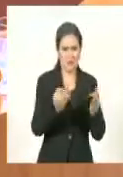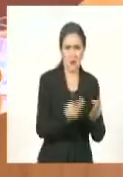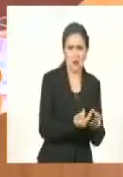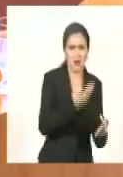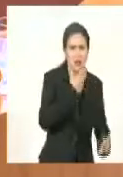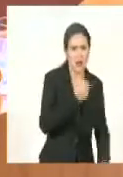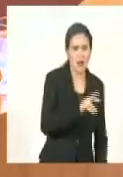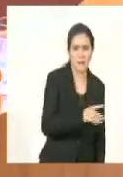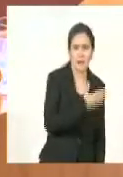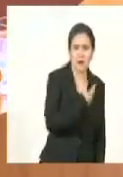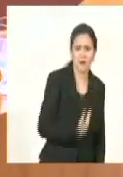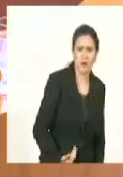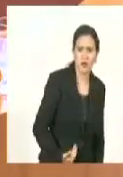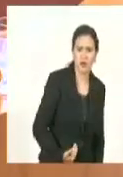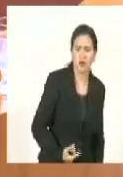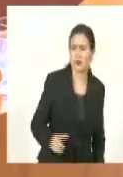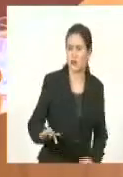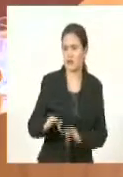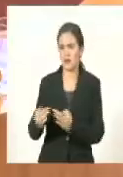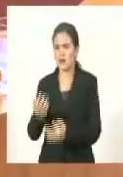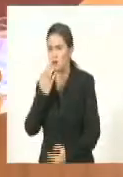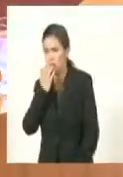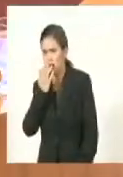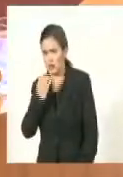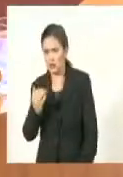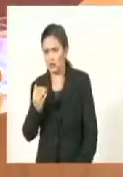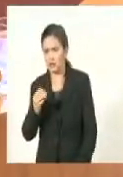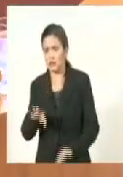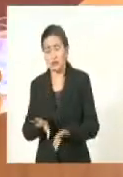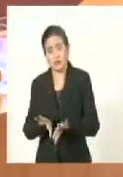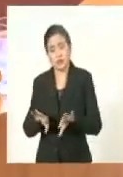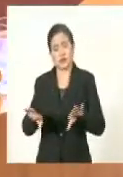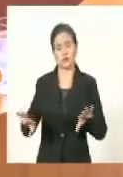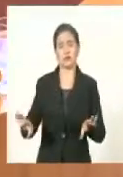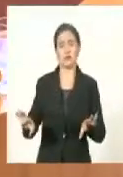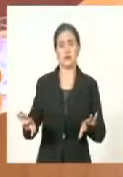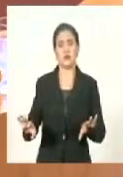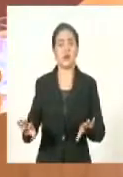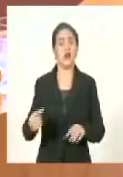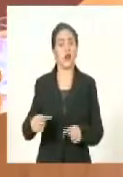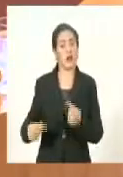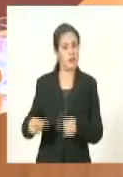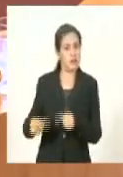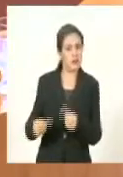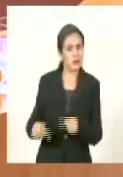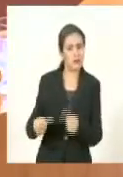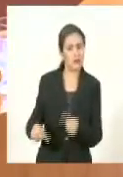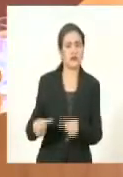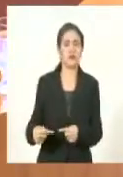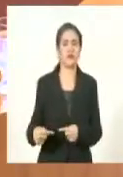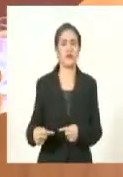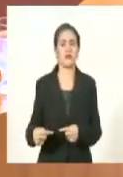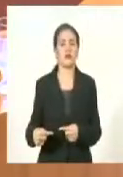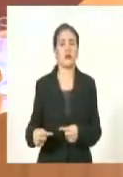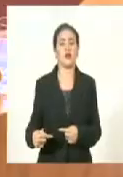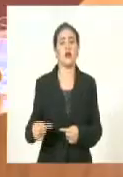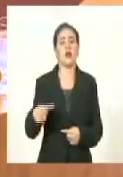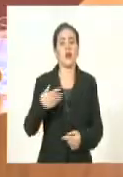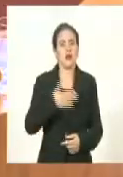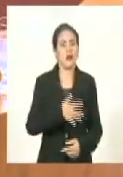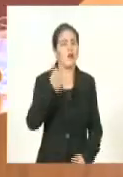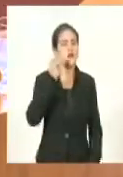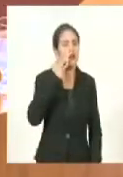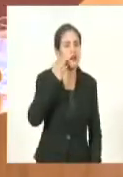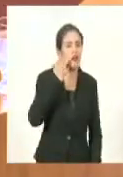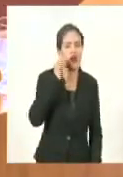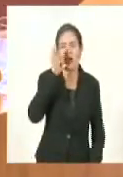Absolutamente nada. Mas, como eu digo, nesta guerra moral que aqui se instalou, é preciso ter inimigos fortes, inimigos para que depois você